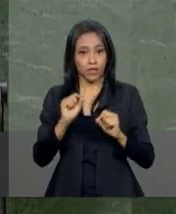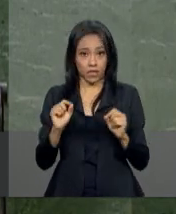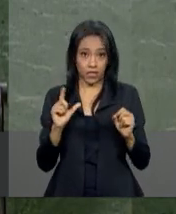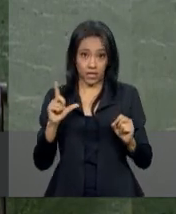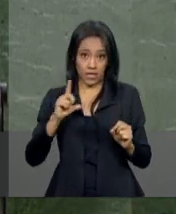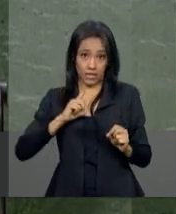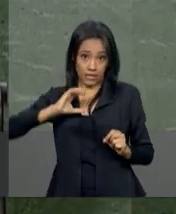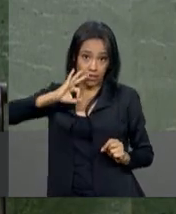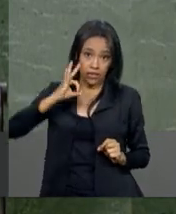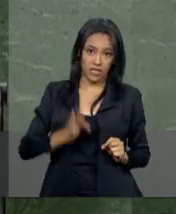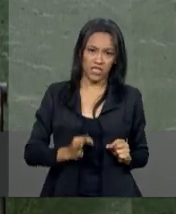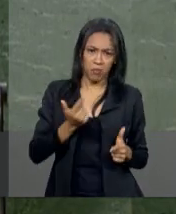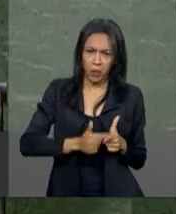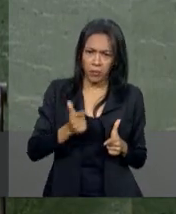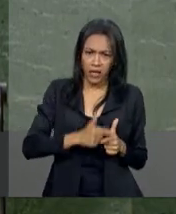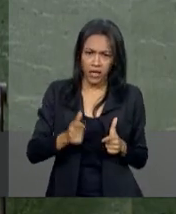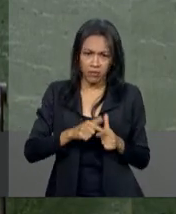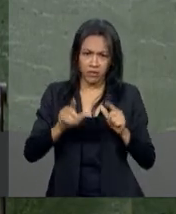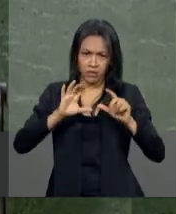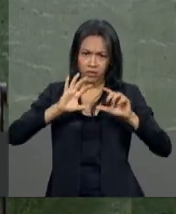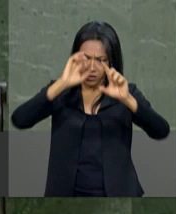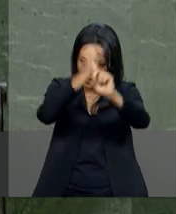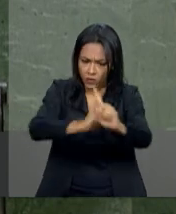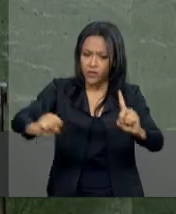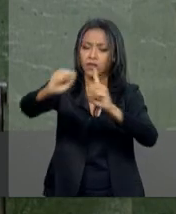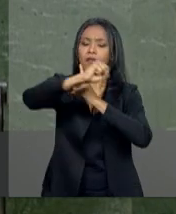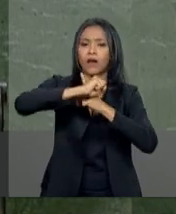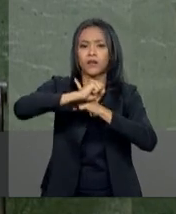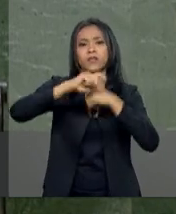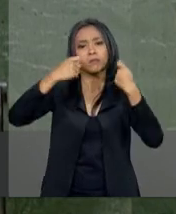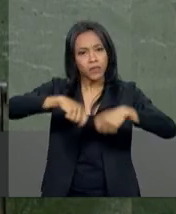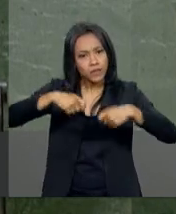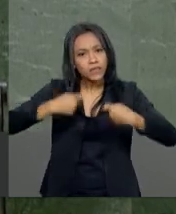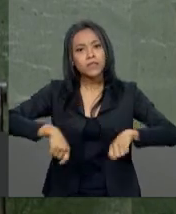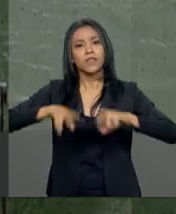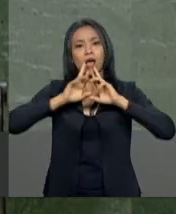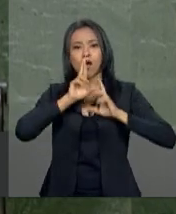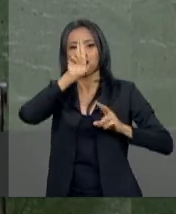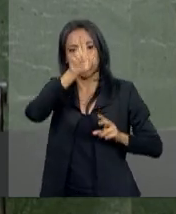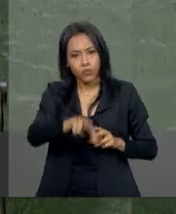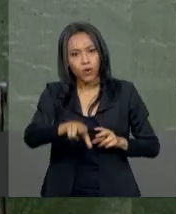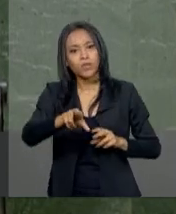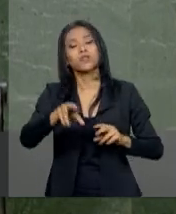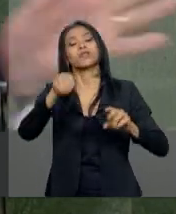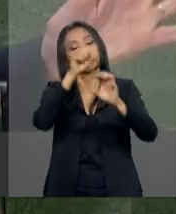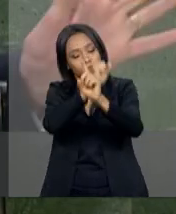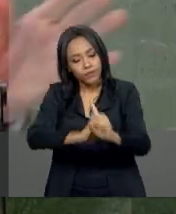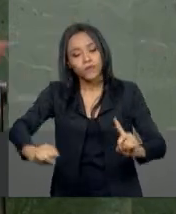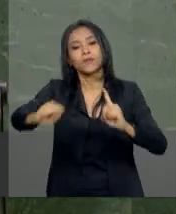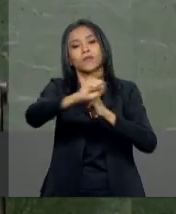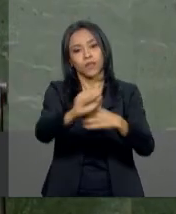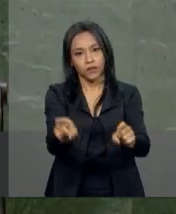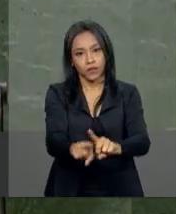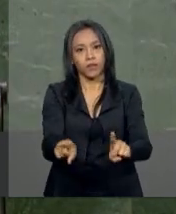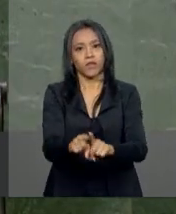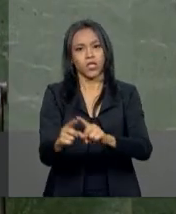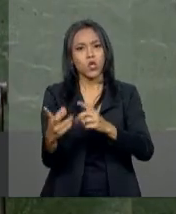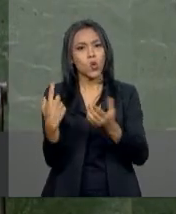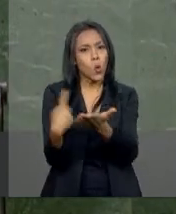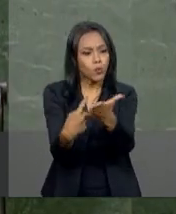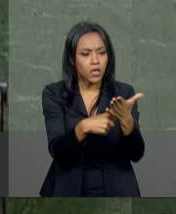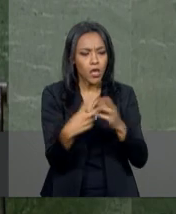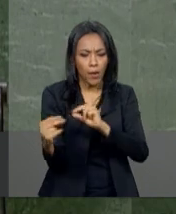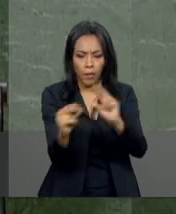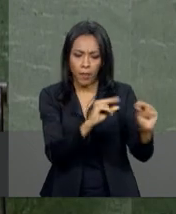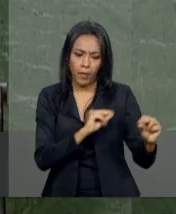problemas coletivos demandam respostas coletivamente articuladas aí o significado